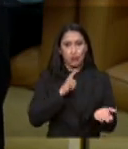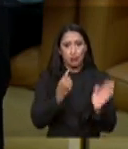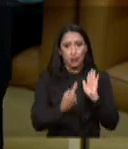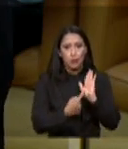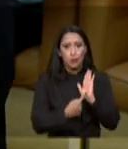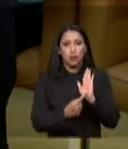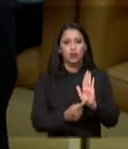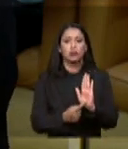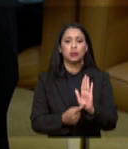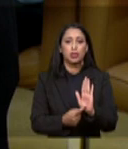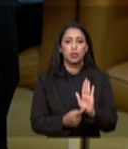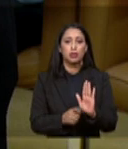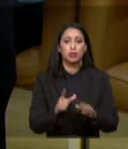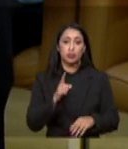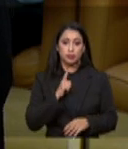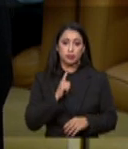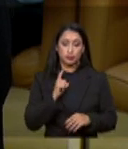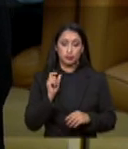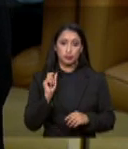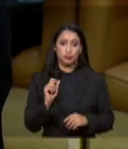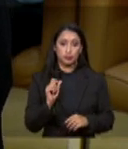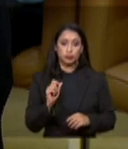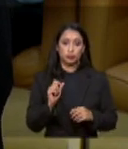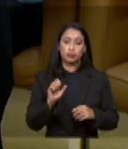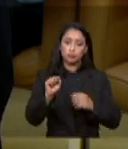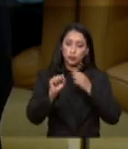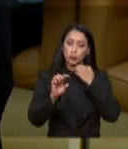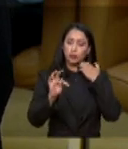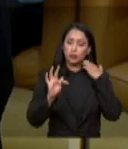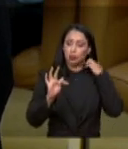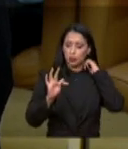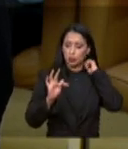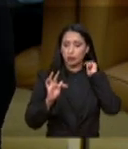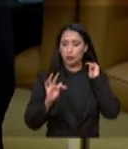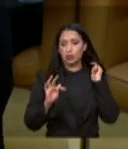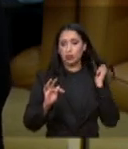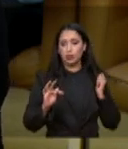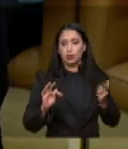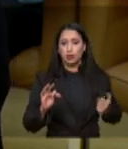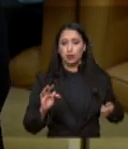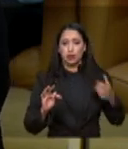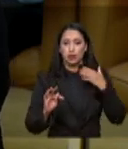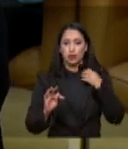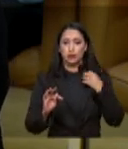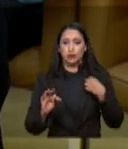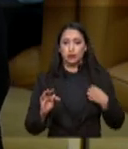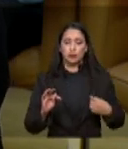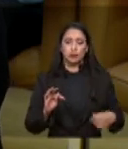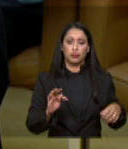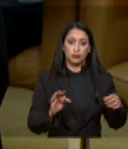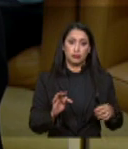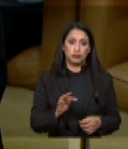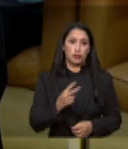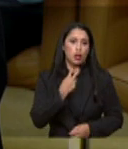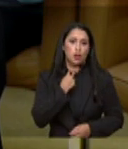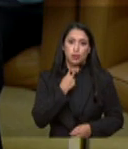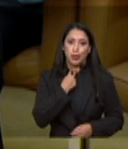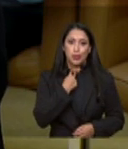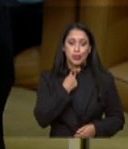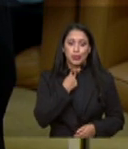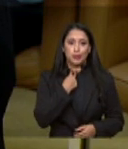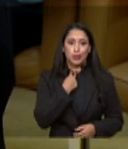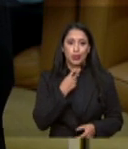cessarão sem o pronunciamento deste egrégio Supremo Tribunal Federal. Não se pode deixar passar a boiada,